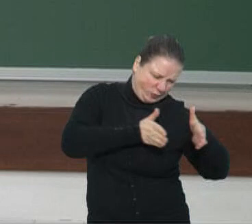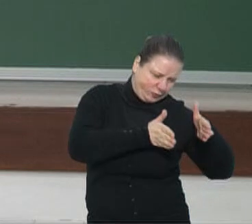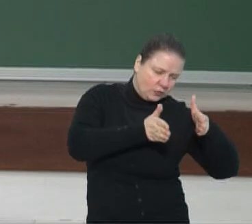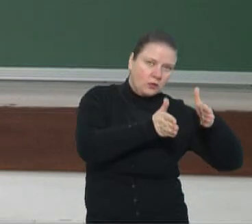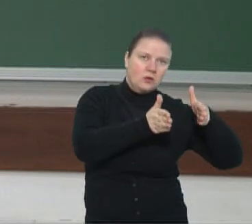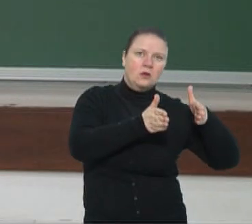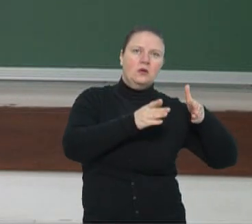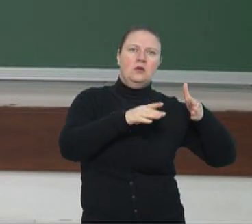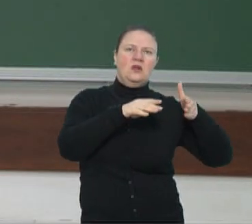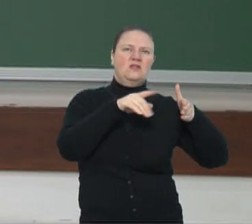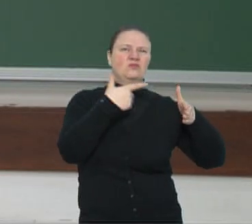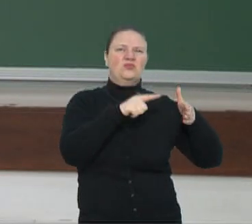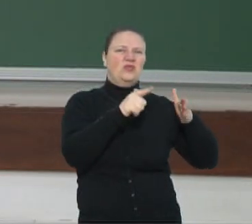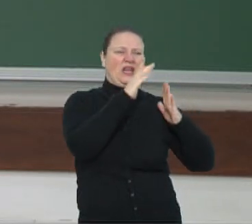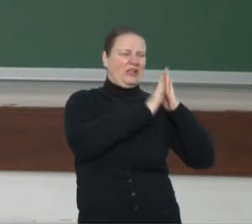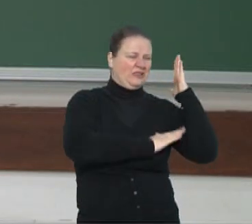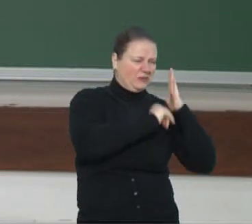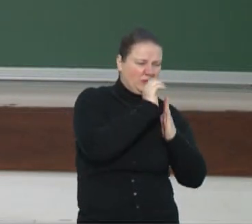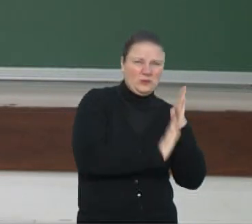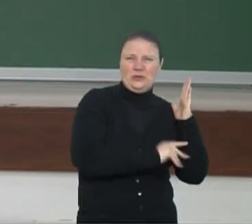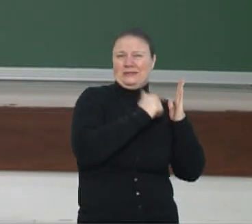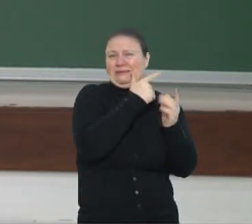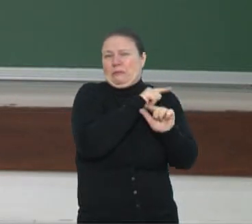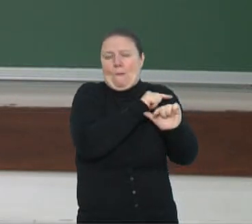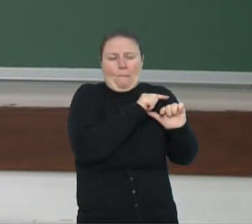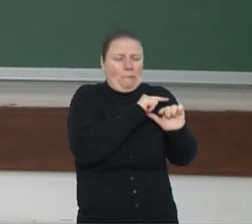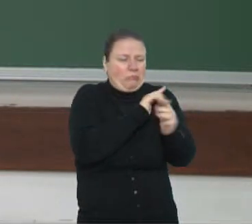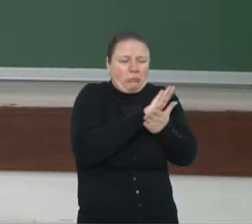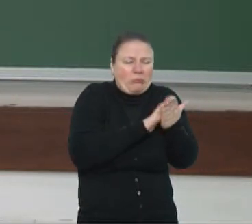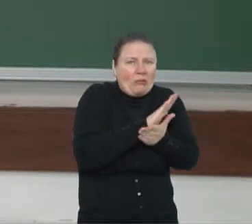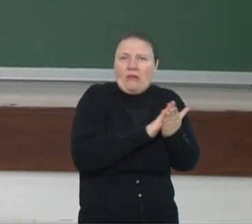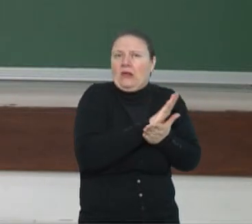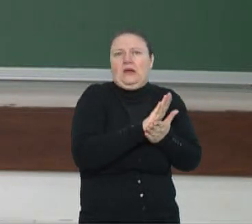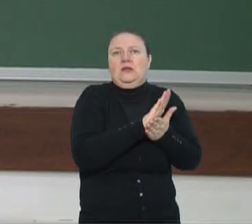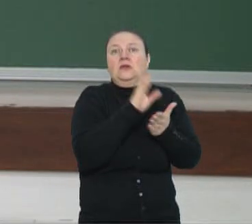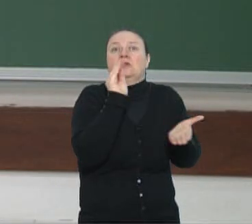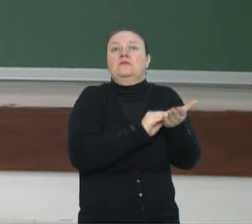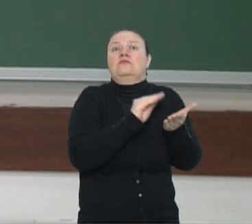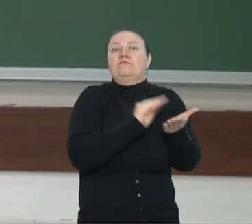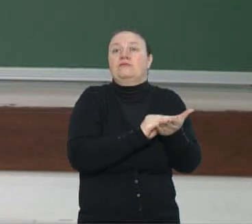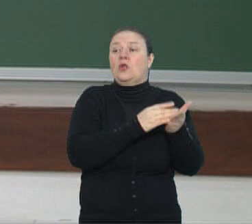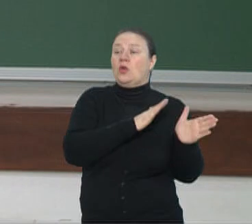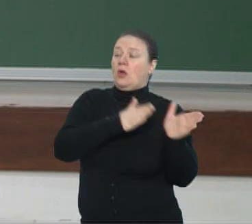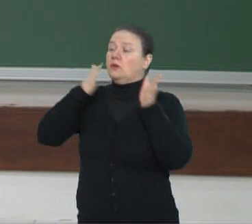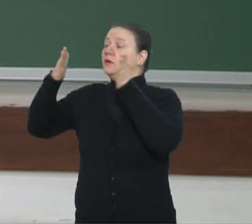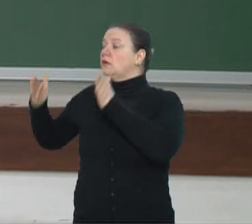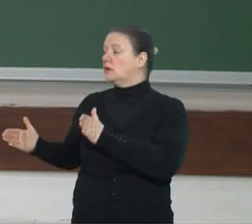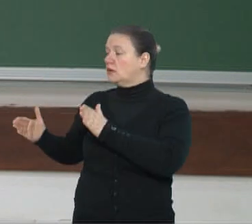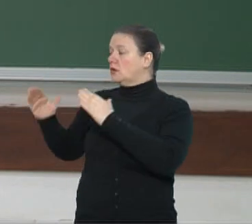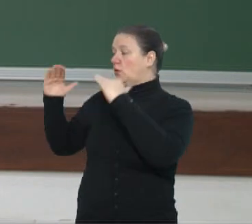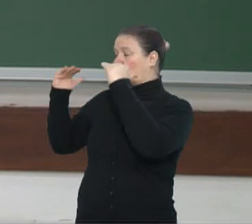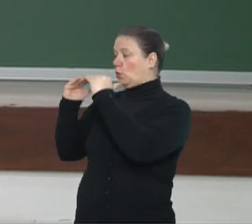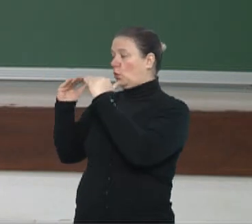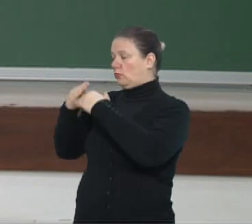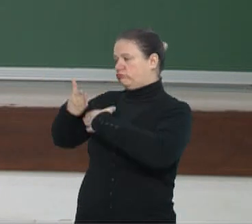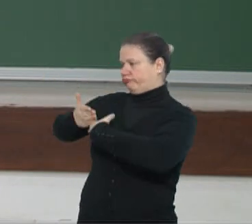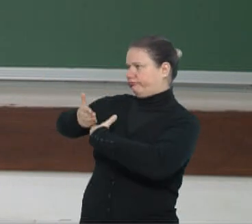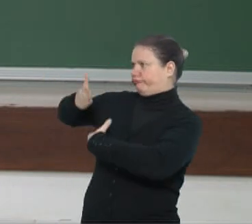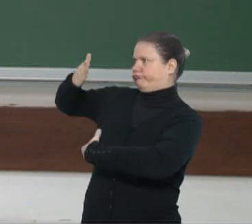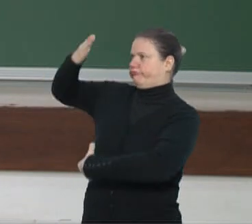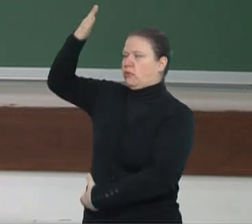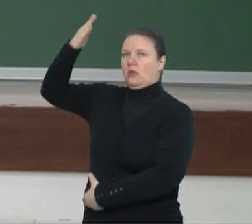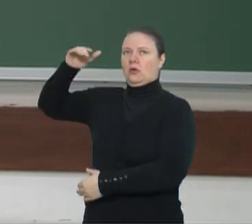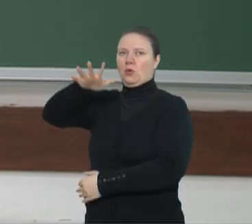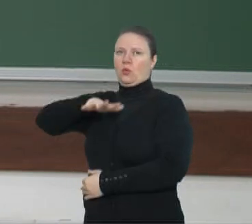calfinado a parede, sem ter lixado, sem ter pintado por falta de recursos, enquanto no outro lado, apenas dividido por um muro, nós temos uma